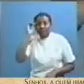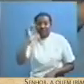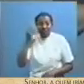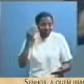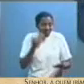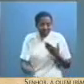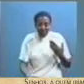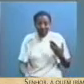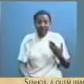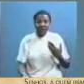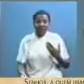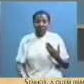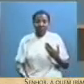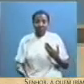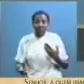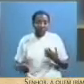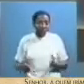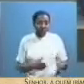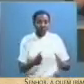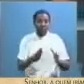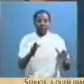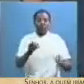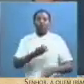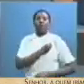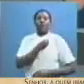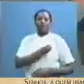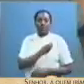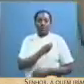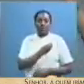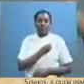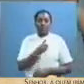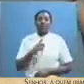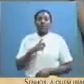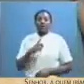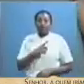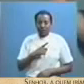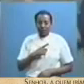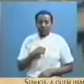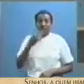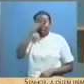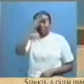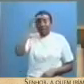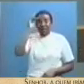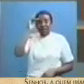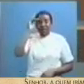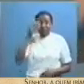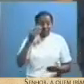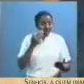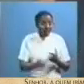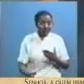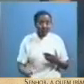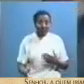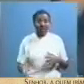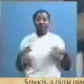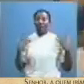Deus, filha de Deus, criada à imagem e semelhança de Deus, não criado segundo a sua